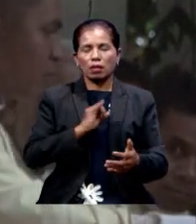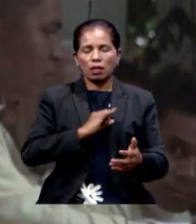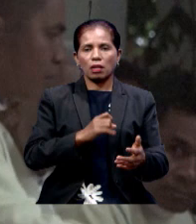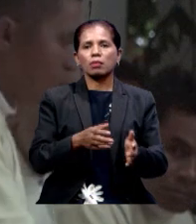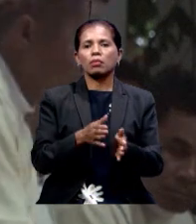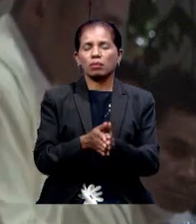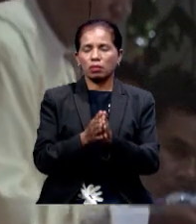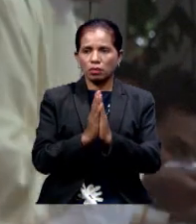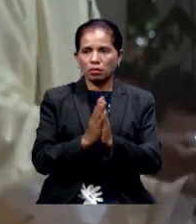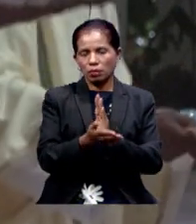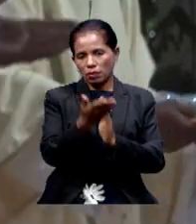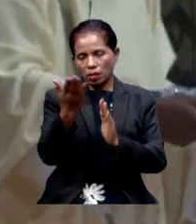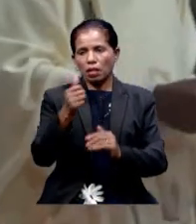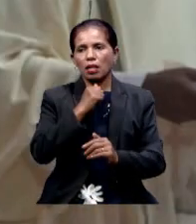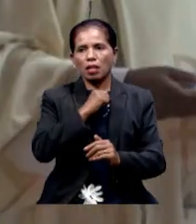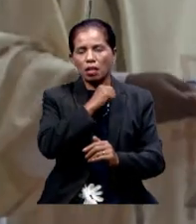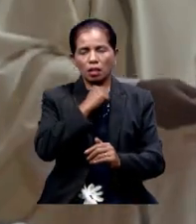apelo ba ito bot siro nbe